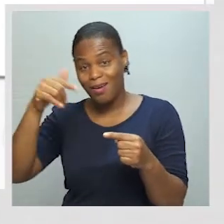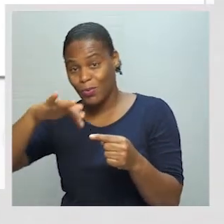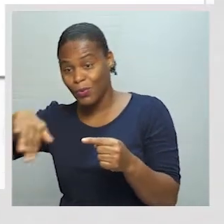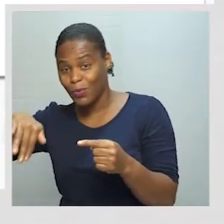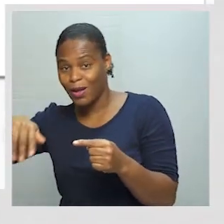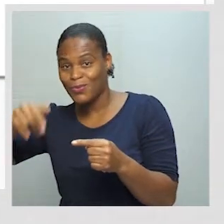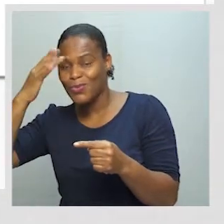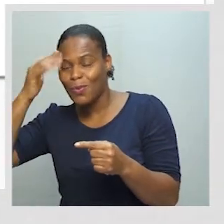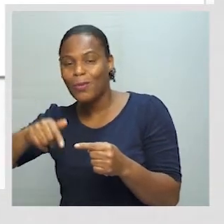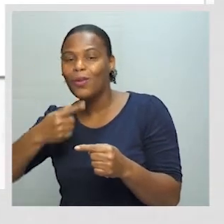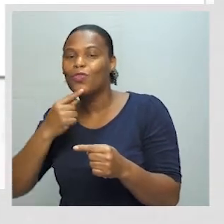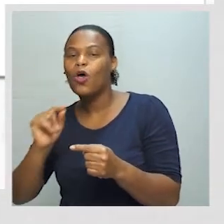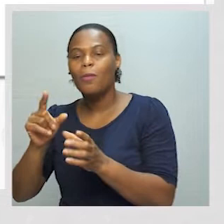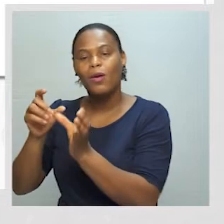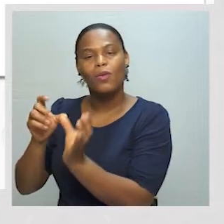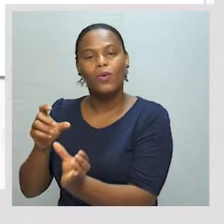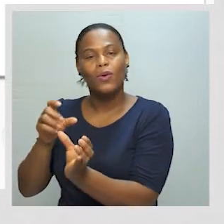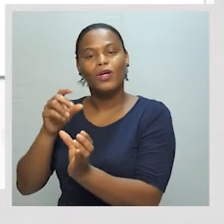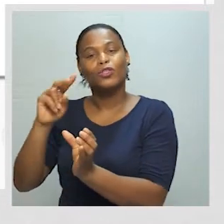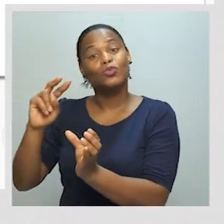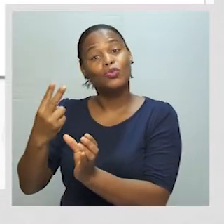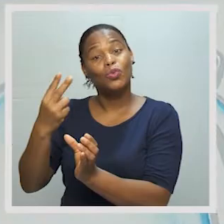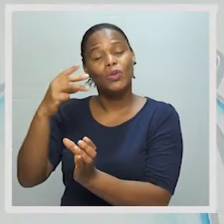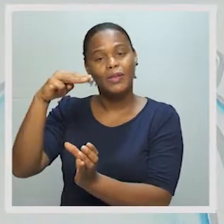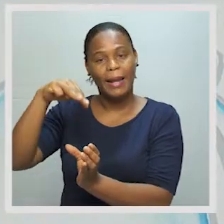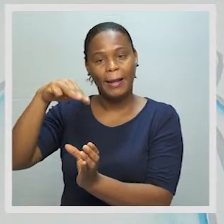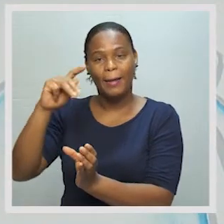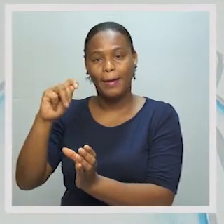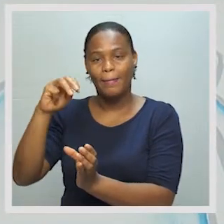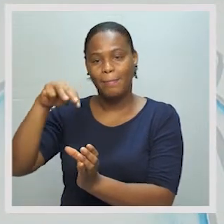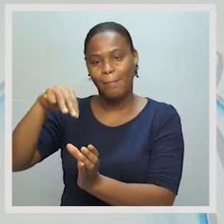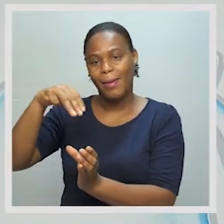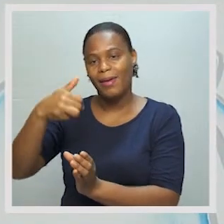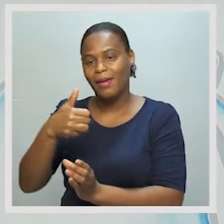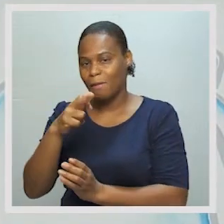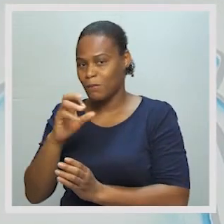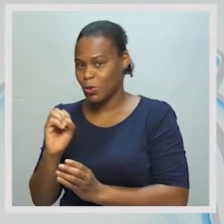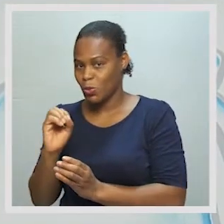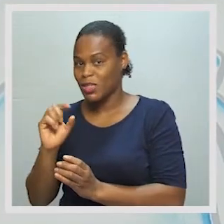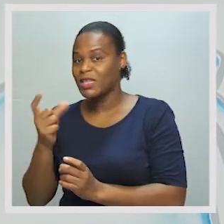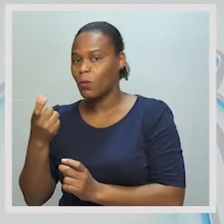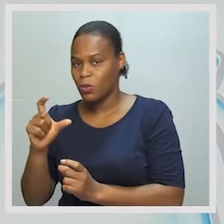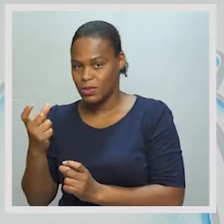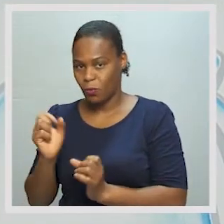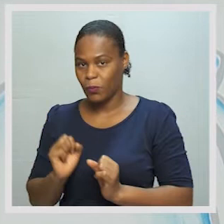é chamado de segundo membro da equação, certo?